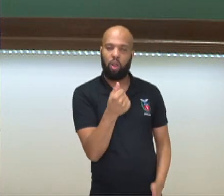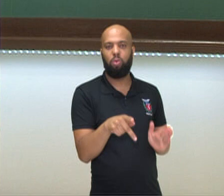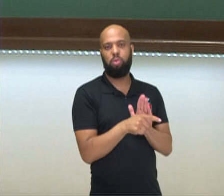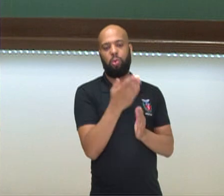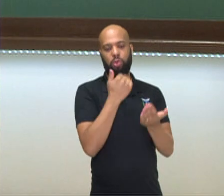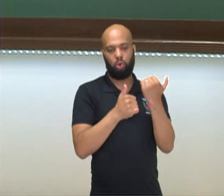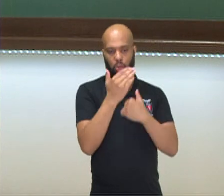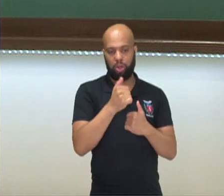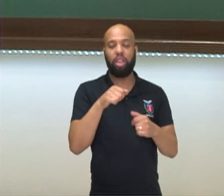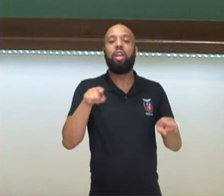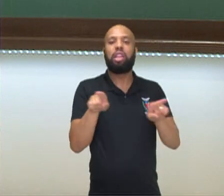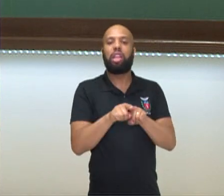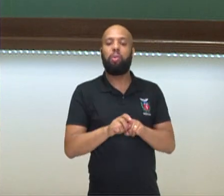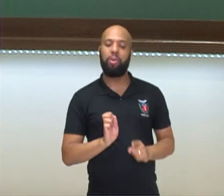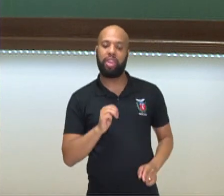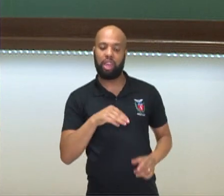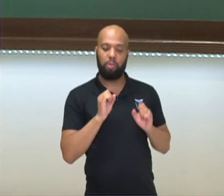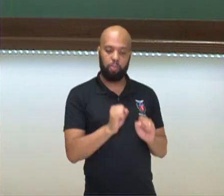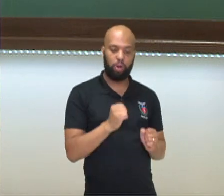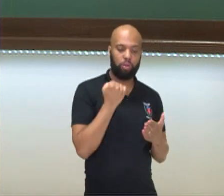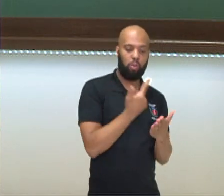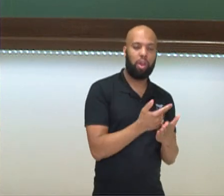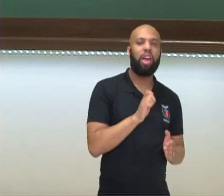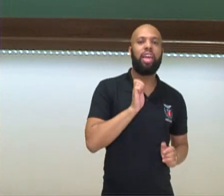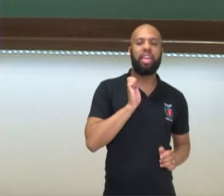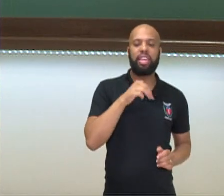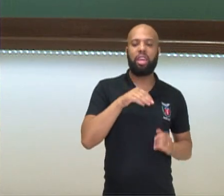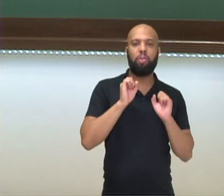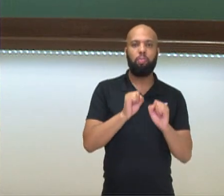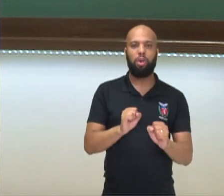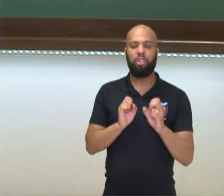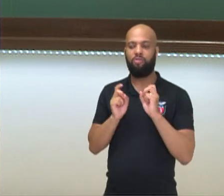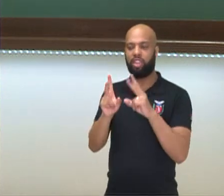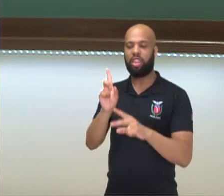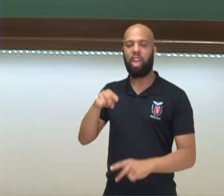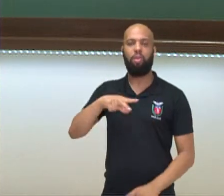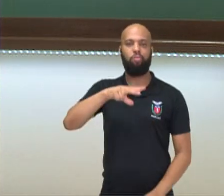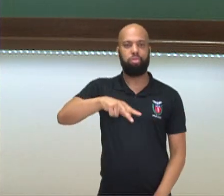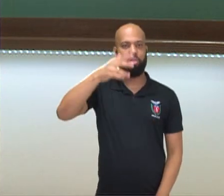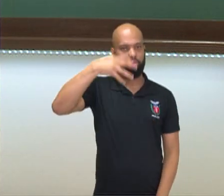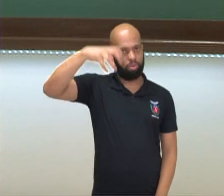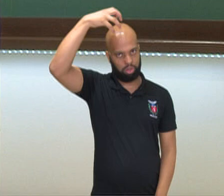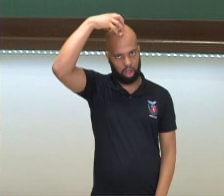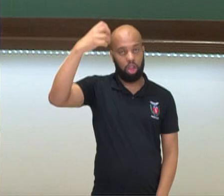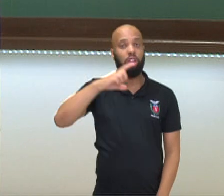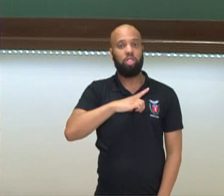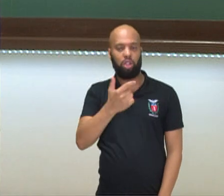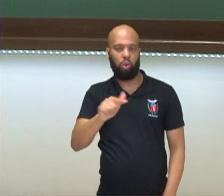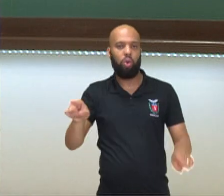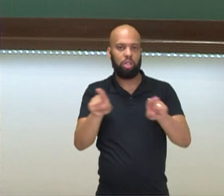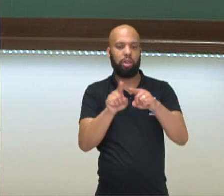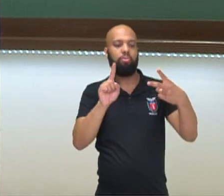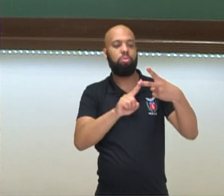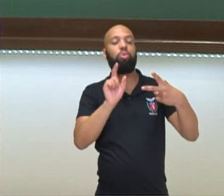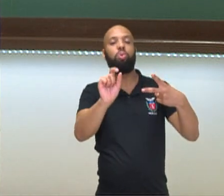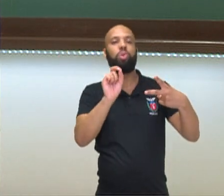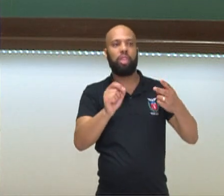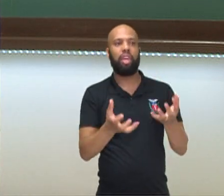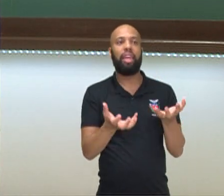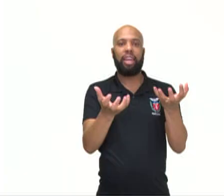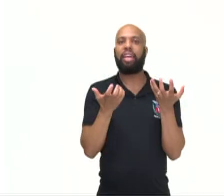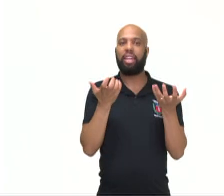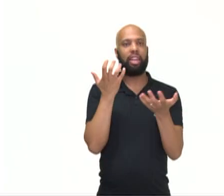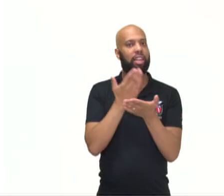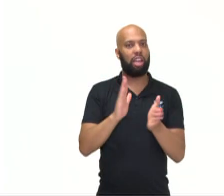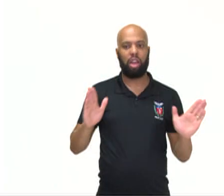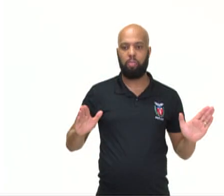entrada e saída dos alimentos era a coroa portuguesa. E a gente viu que uma outra exigência era a